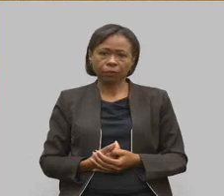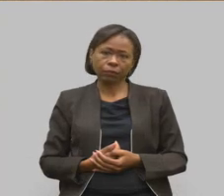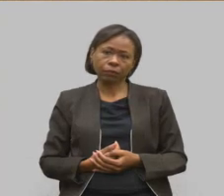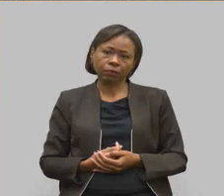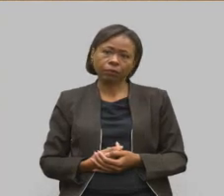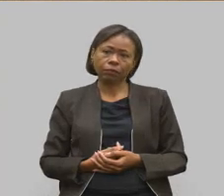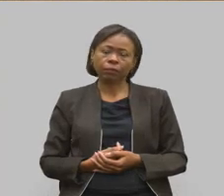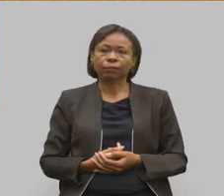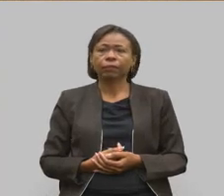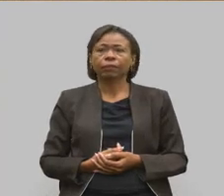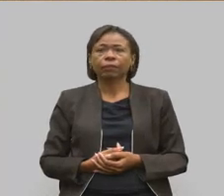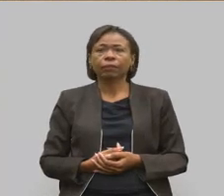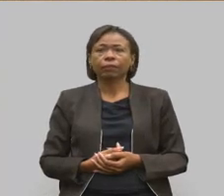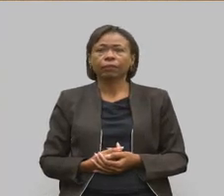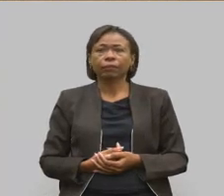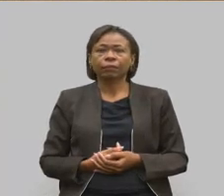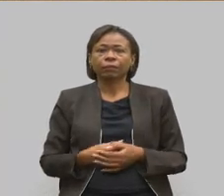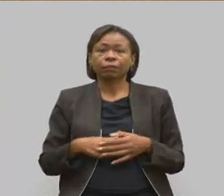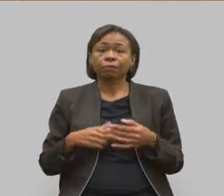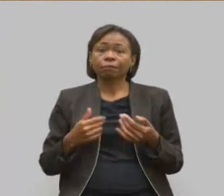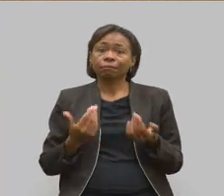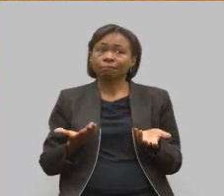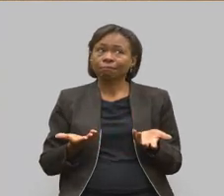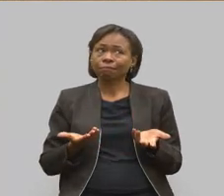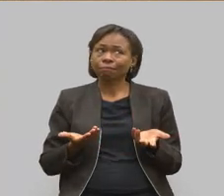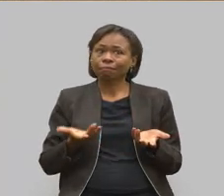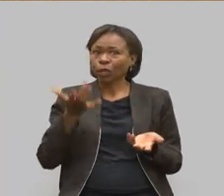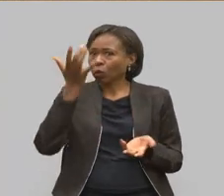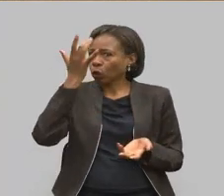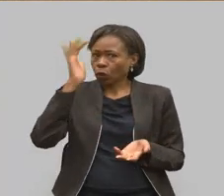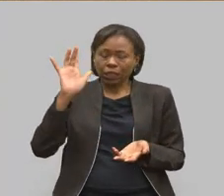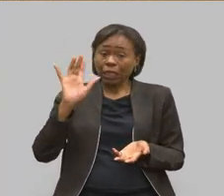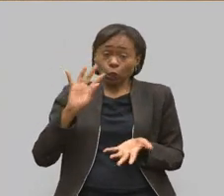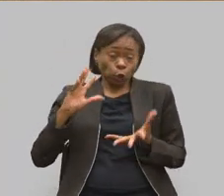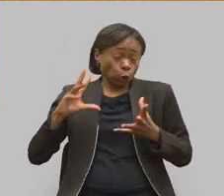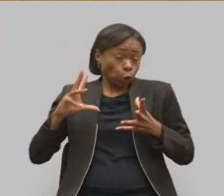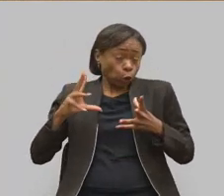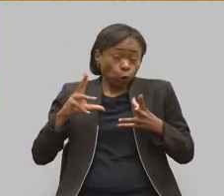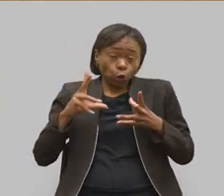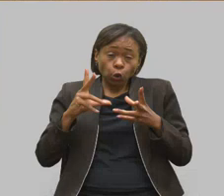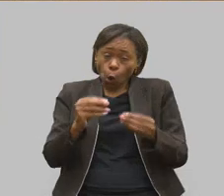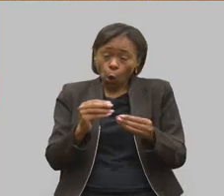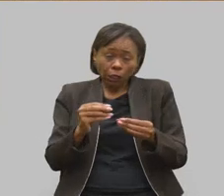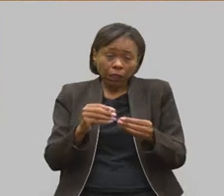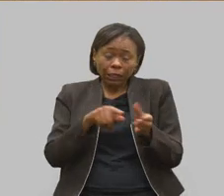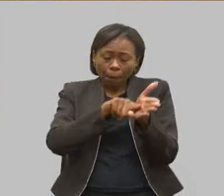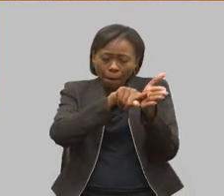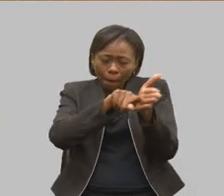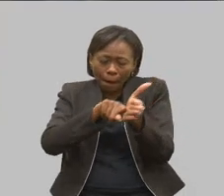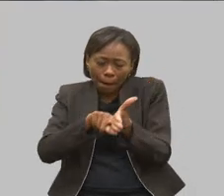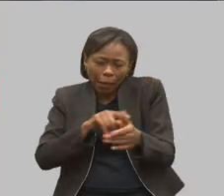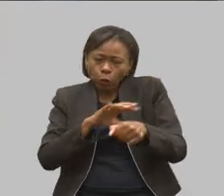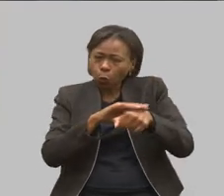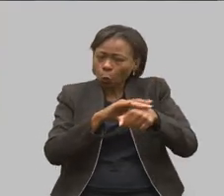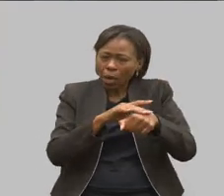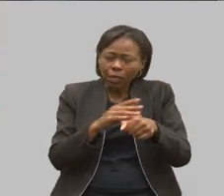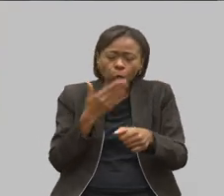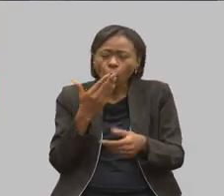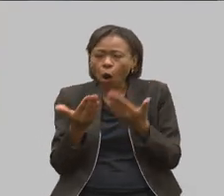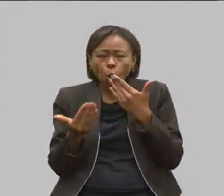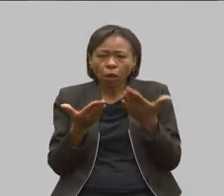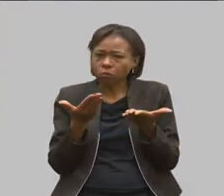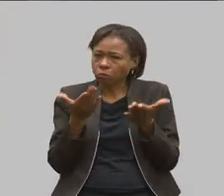eh eu não sei dizer todas as doenças são rastreadas né pelo teste do pezinho mas